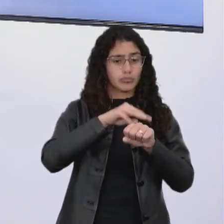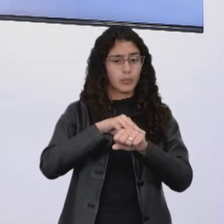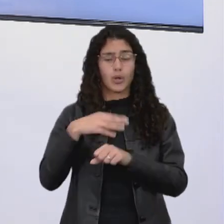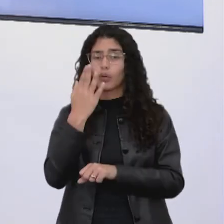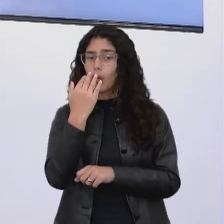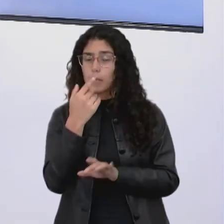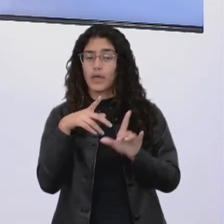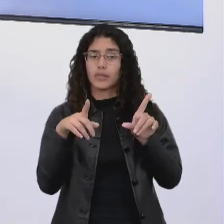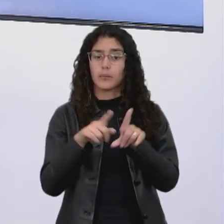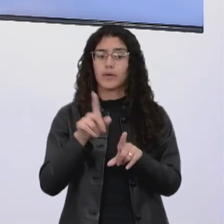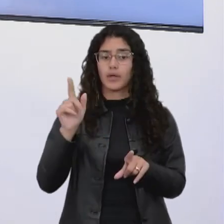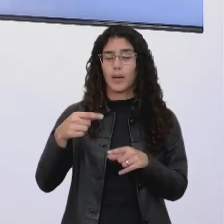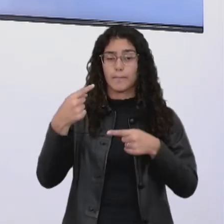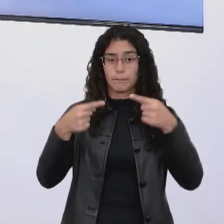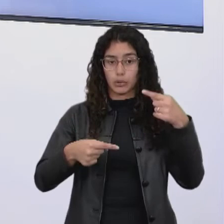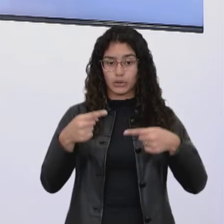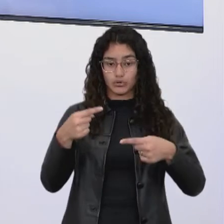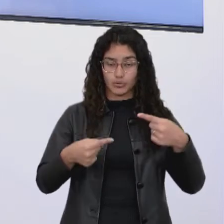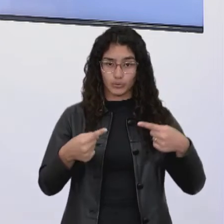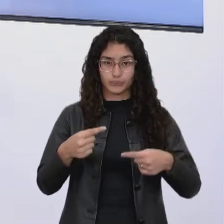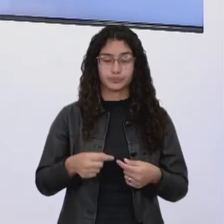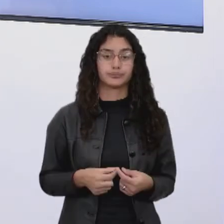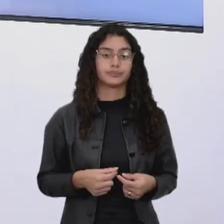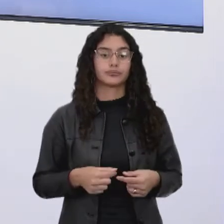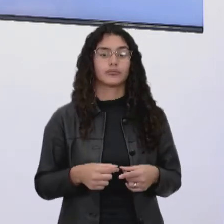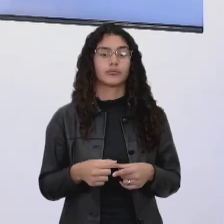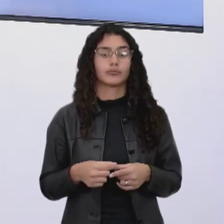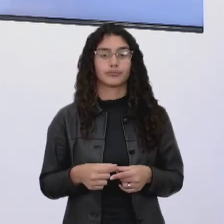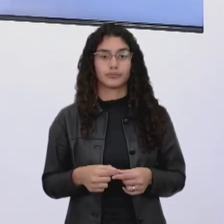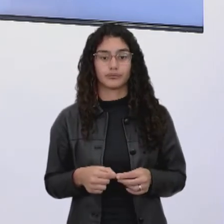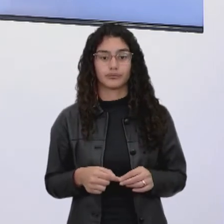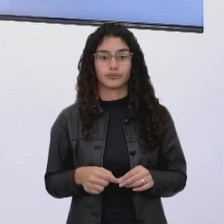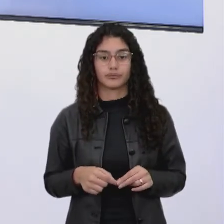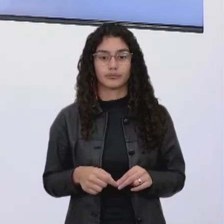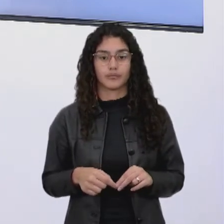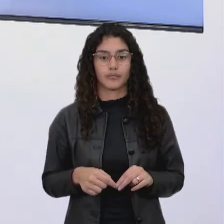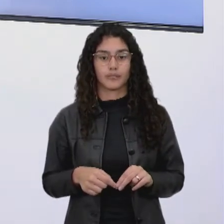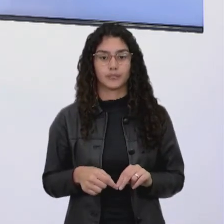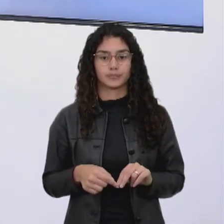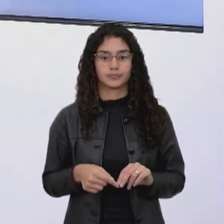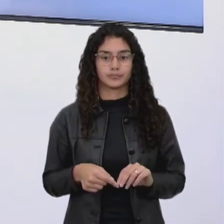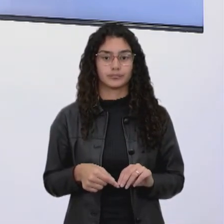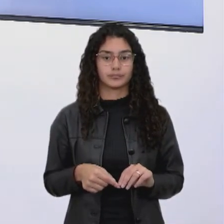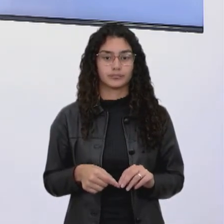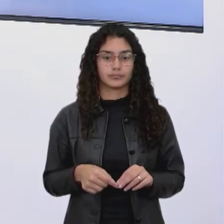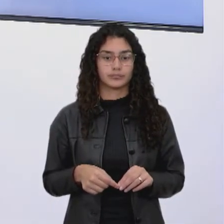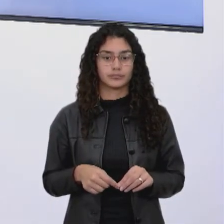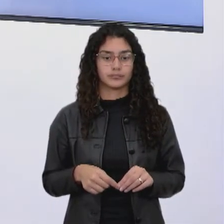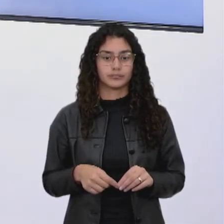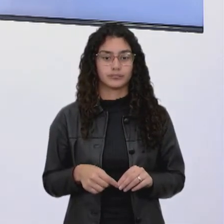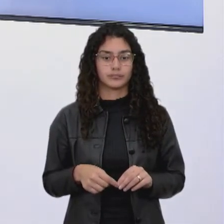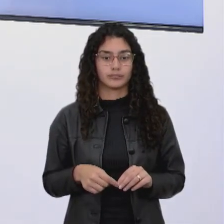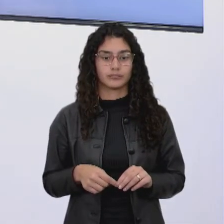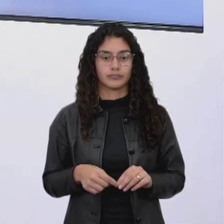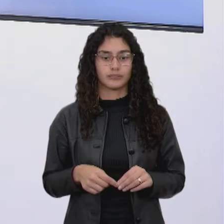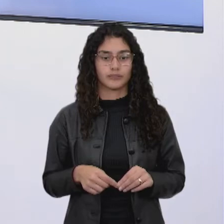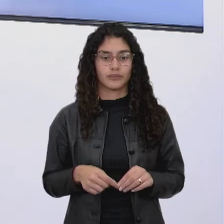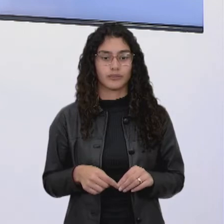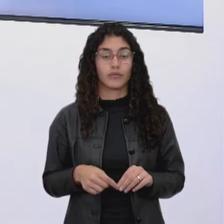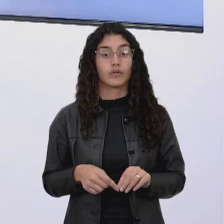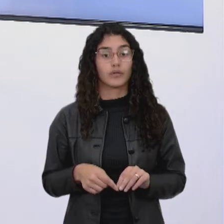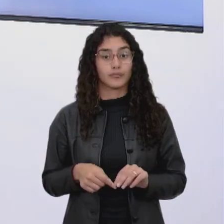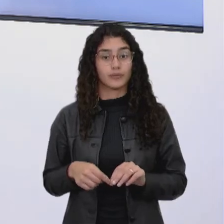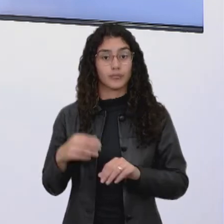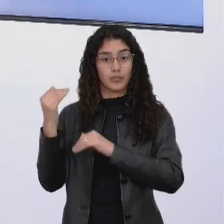alimentar também é um ato político, não é mesmo? E por que não seria? E aí, desse processo, então a gente está vendo